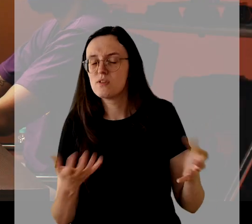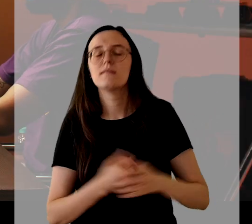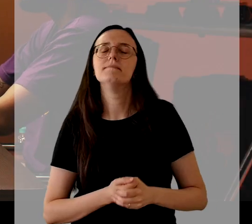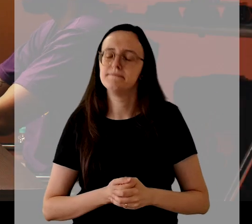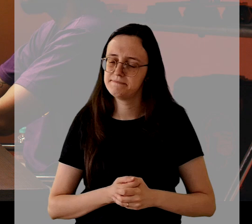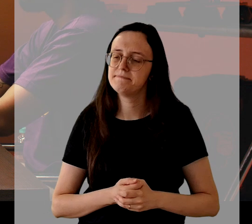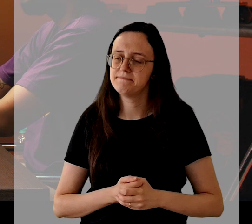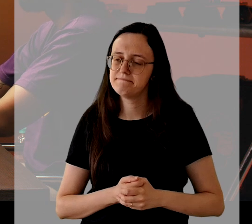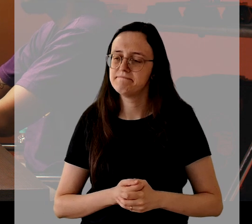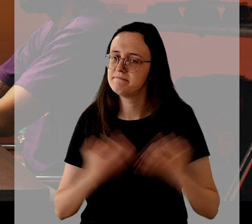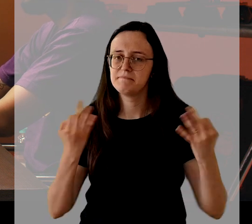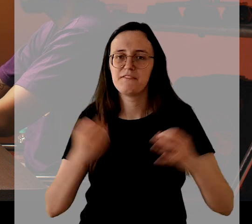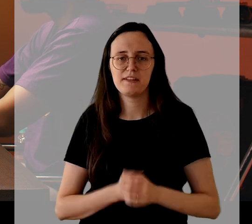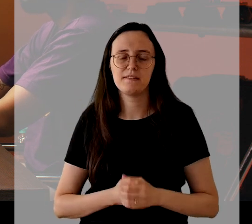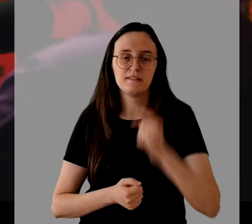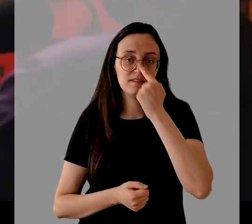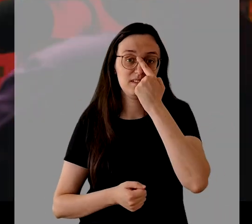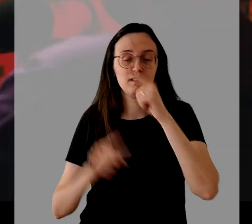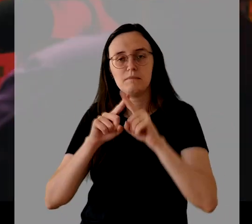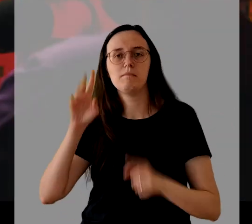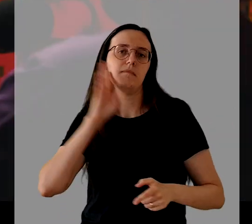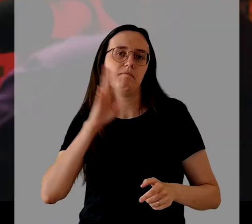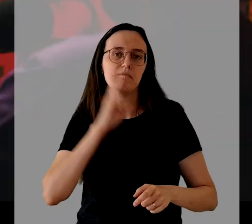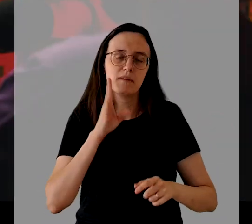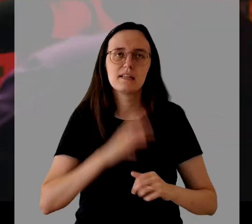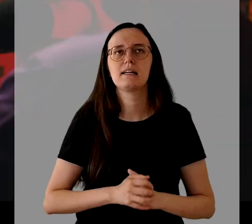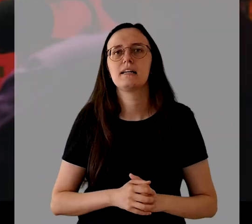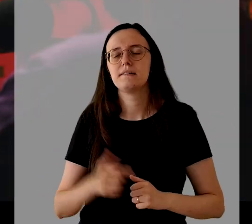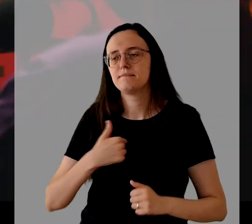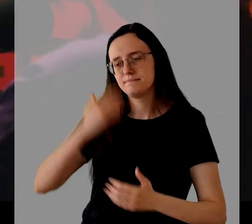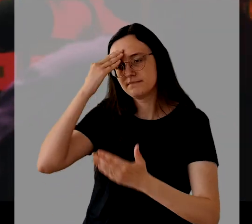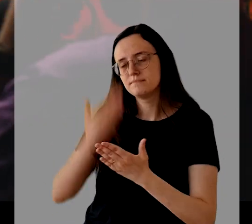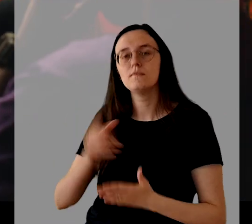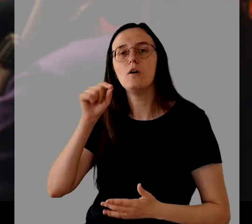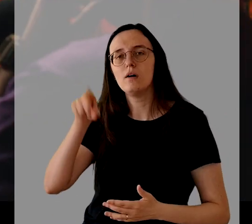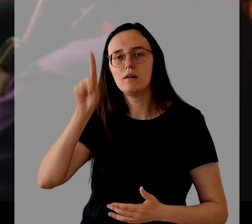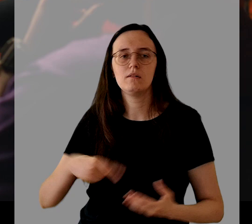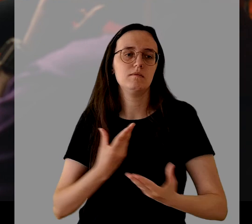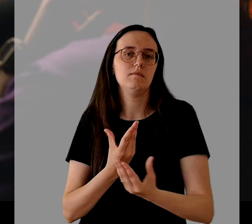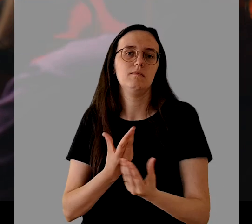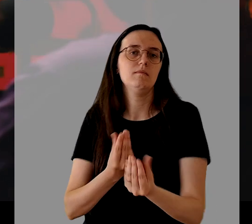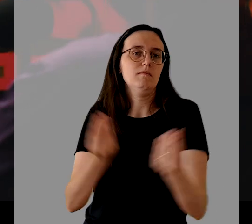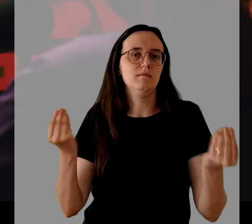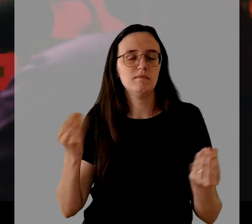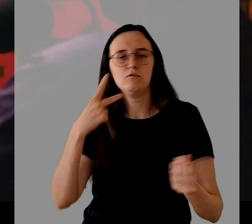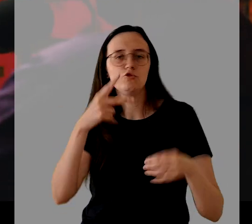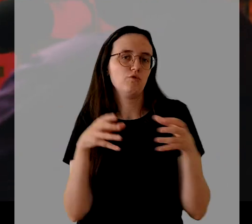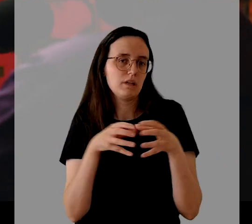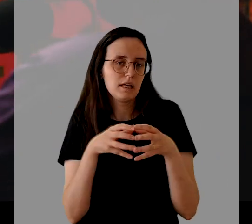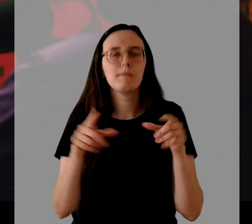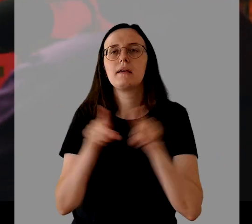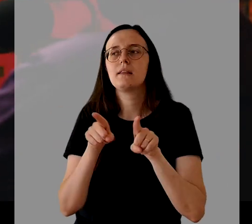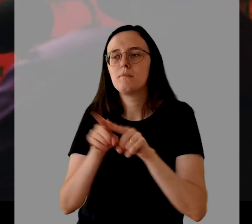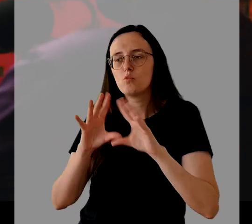mais ou menos isso também. Isso aí, perfeito. Mas é legal, eu vejo que ali você tá com uma galera, né,